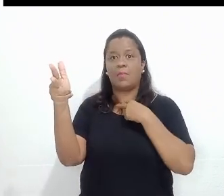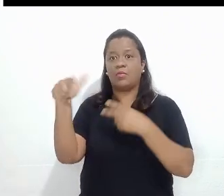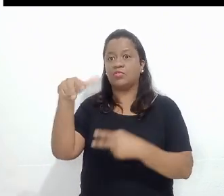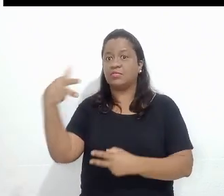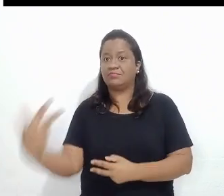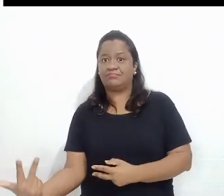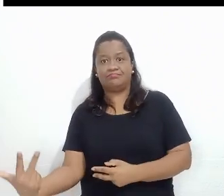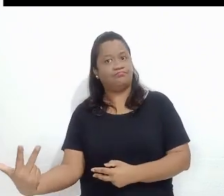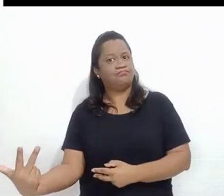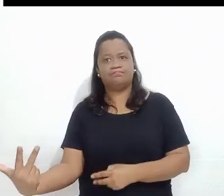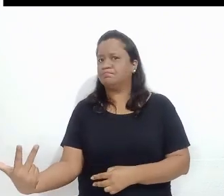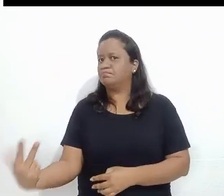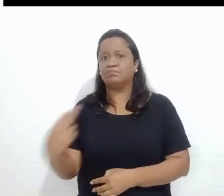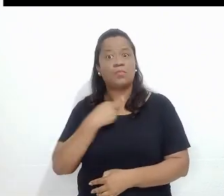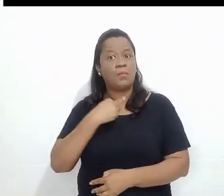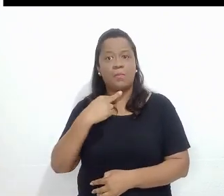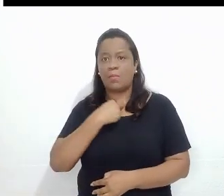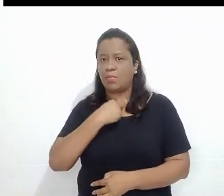mesmo.